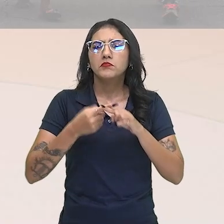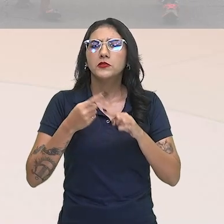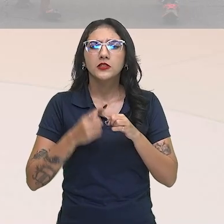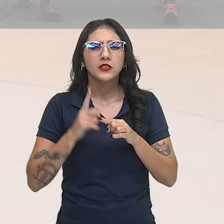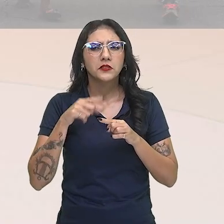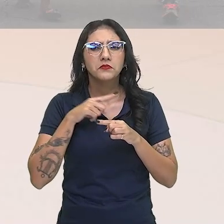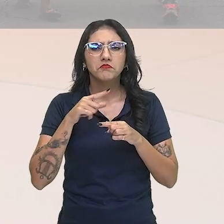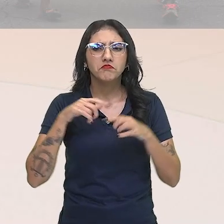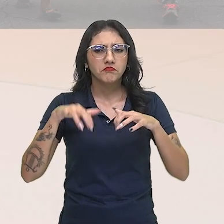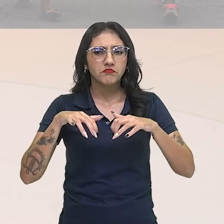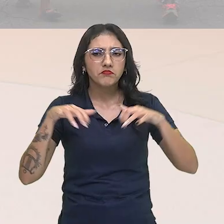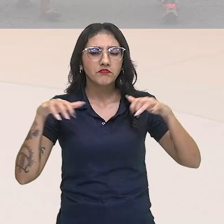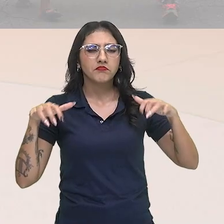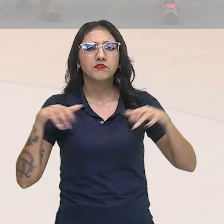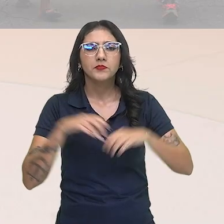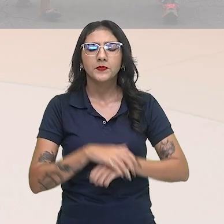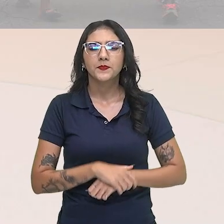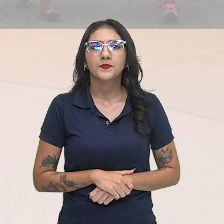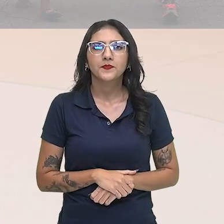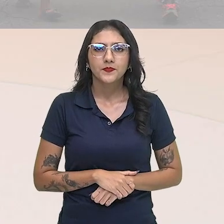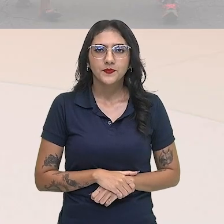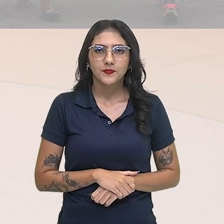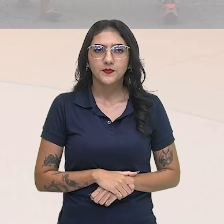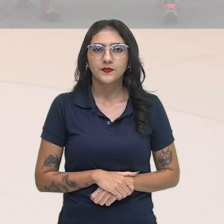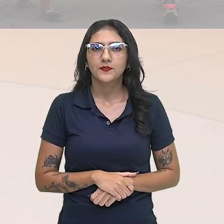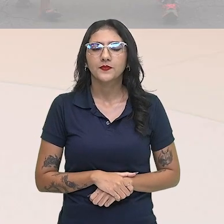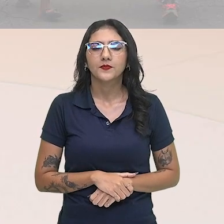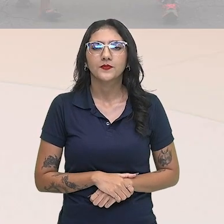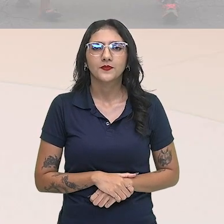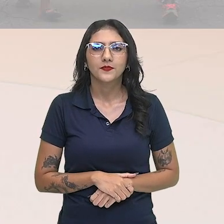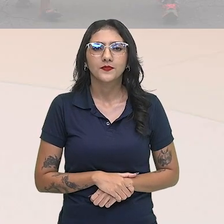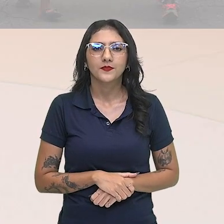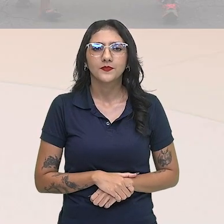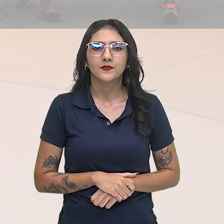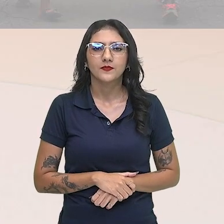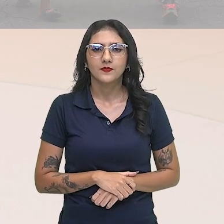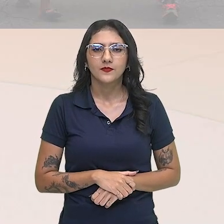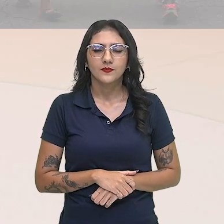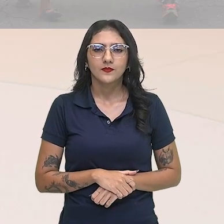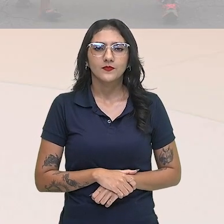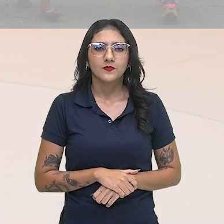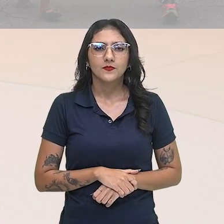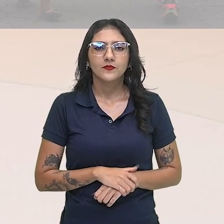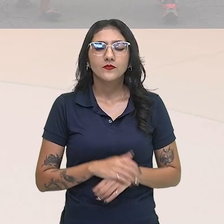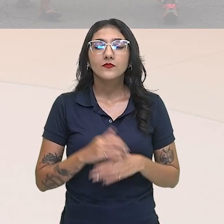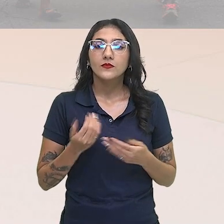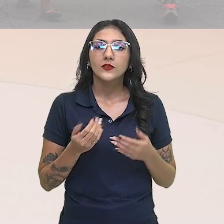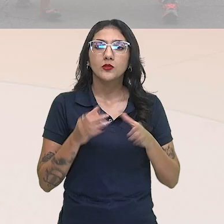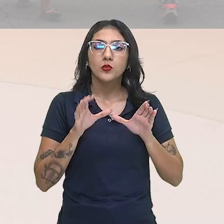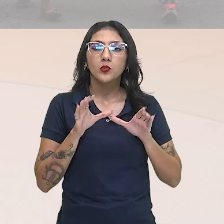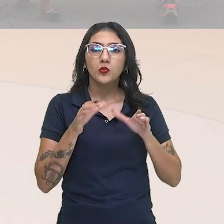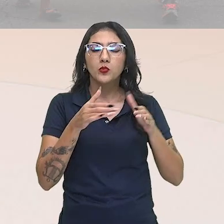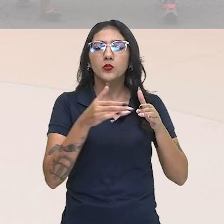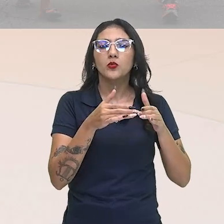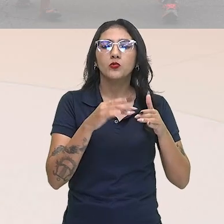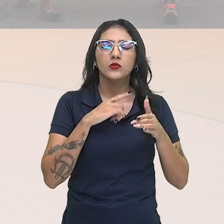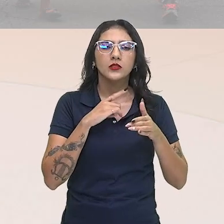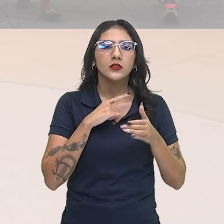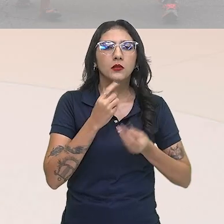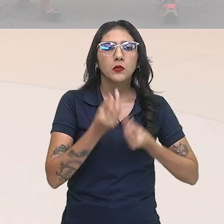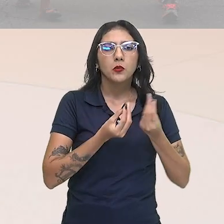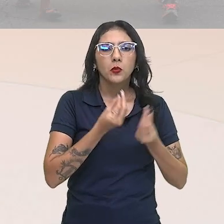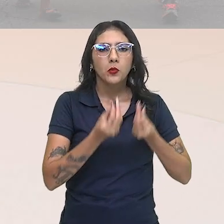né? Ela vai dizer o seguinte, que os movimentos que lutam para corrigir